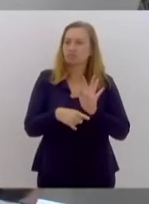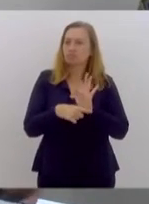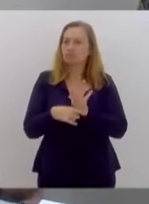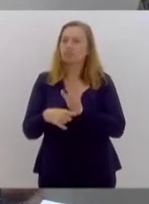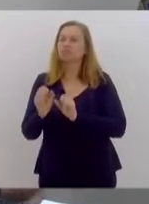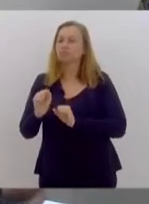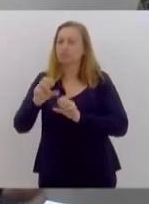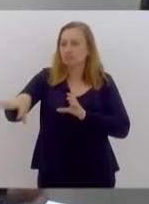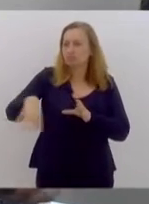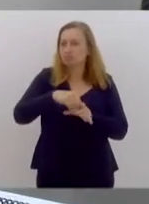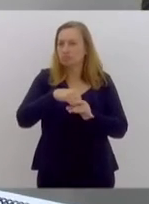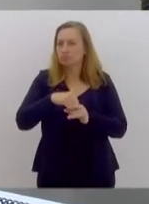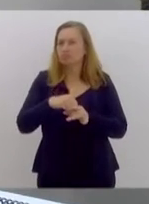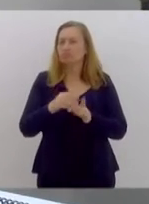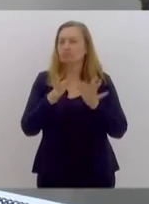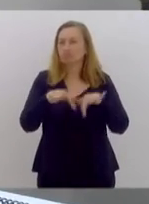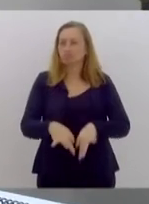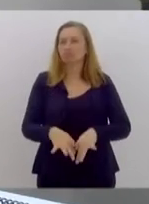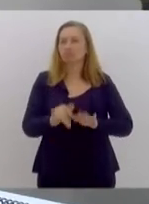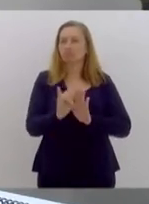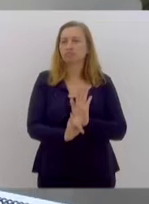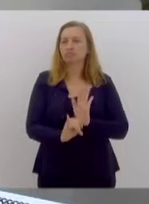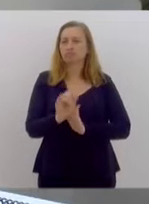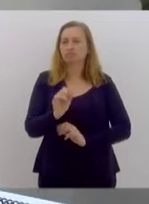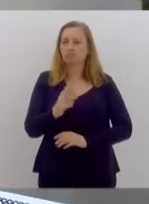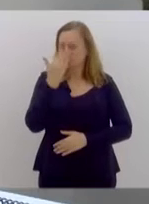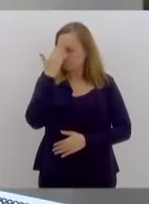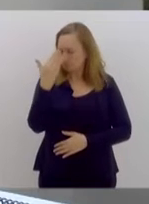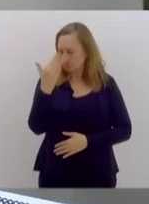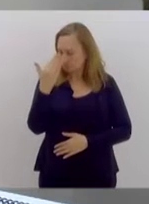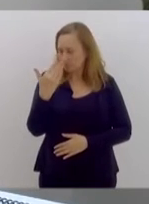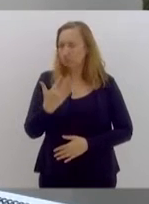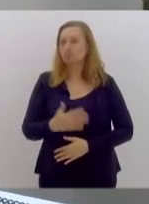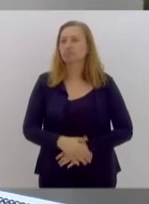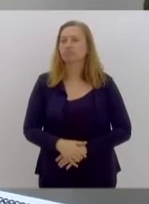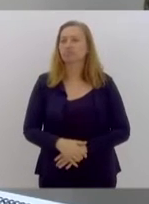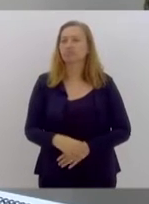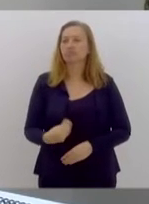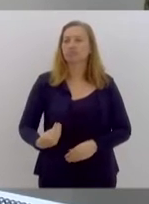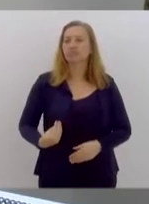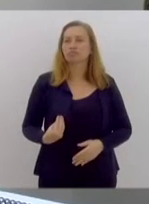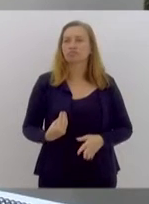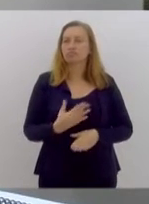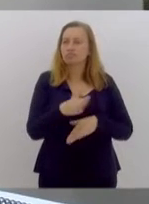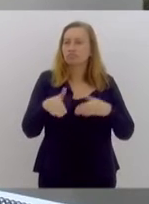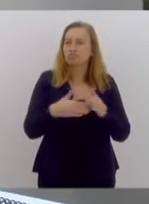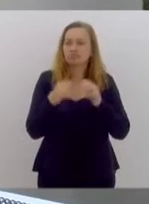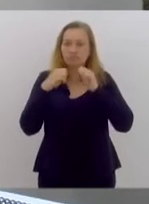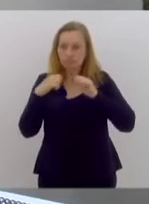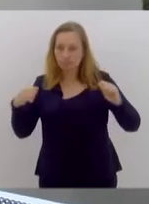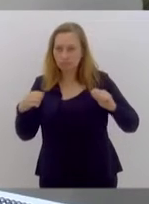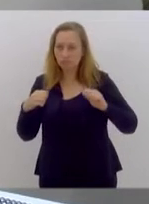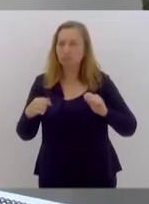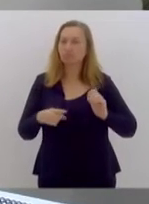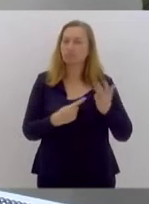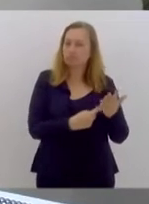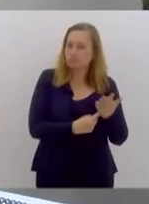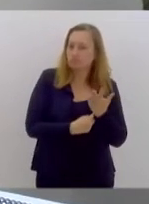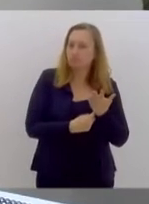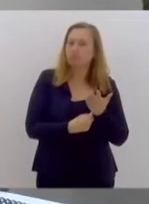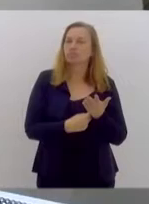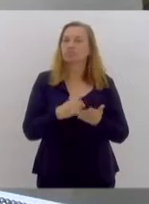possam ser incorporadas a redação final é isso agradeço muito a todas as assessorias dos mandatos também que contribuíram né